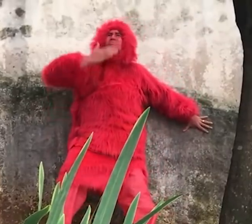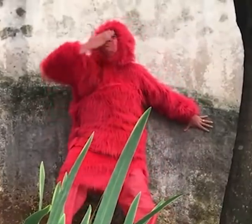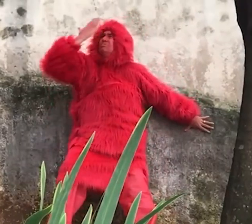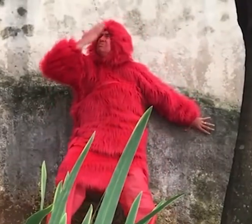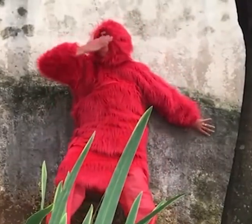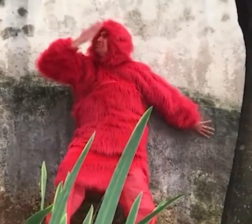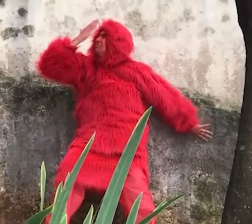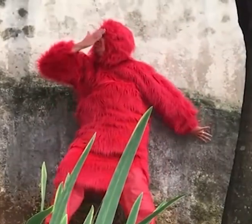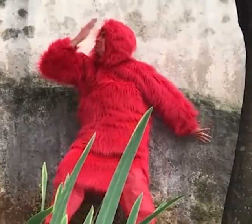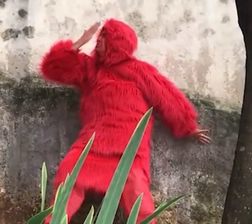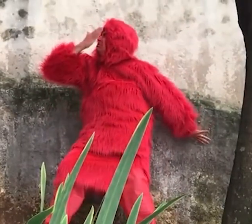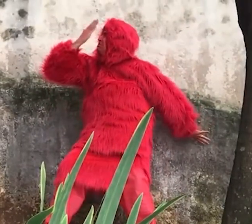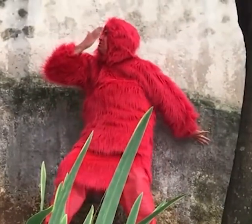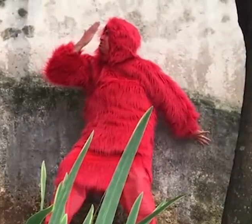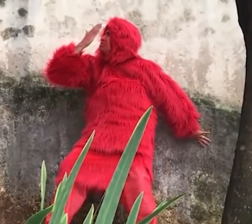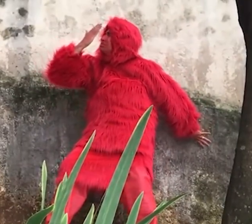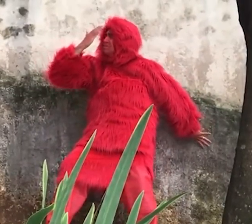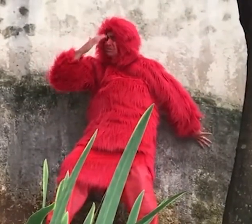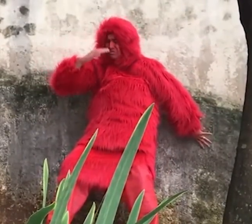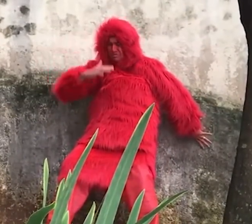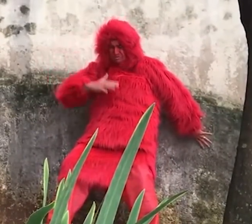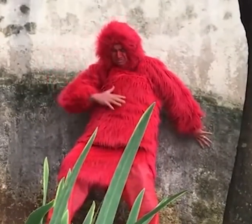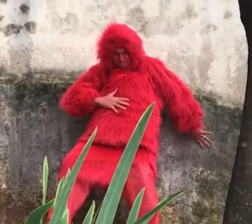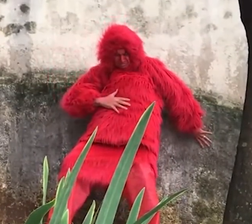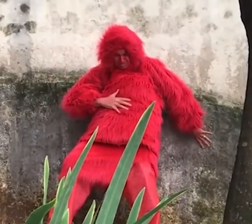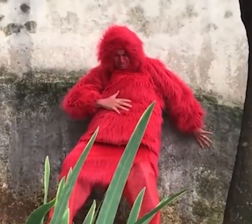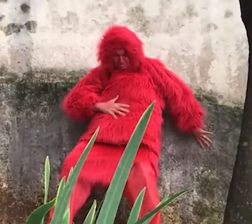Não consigo ver nada.